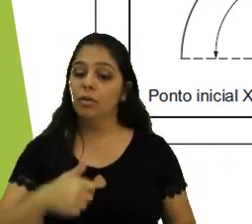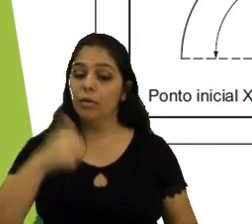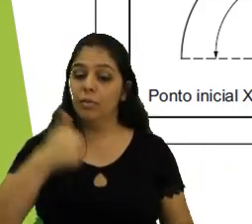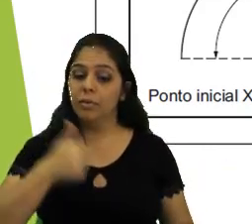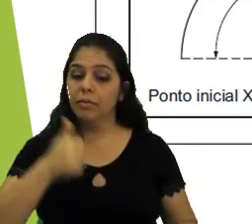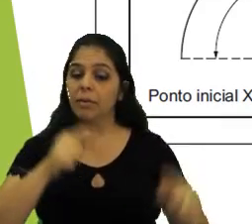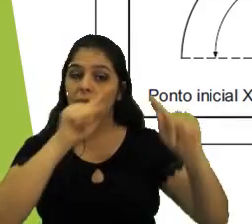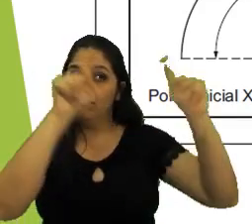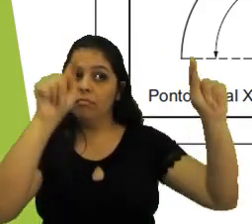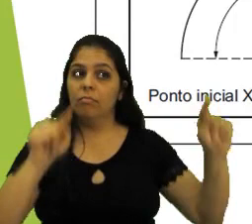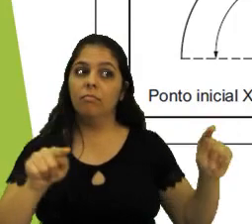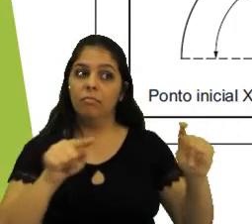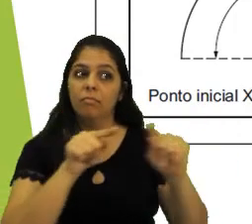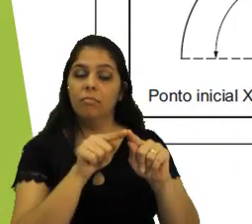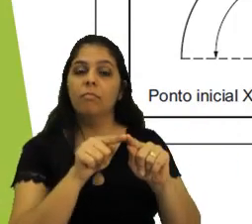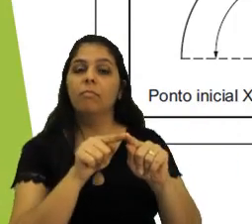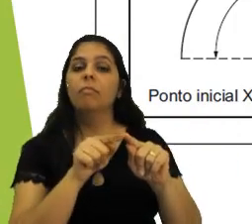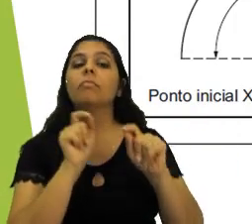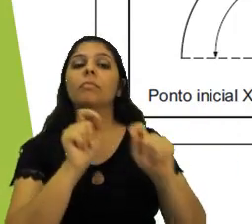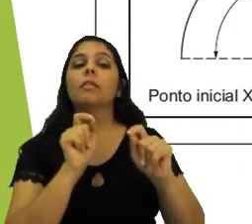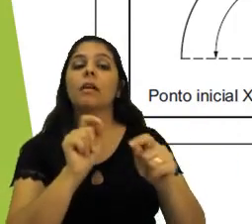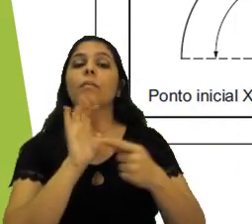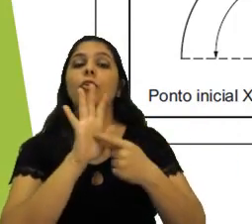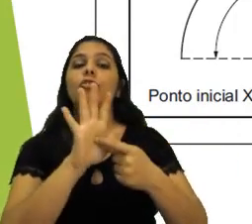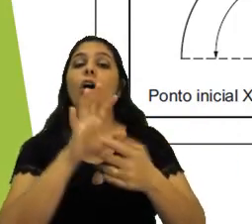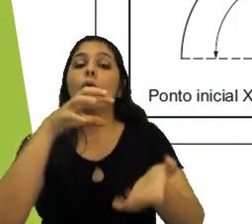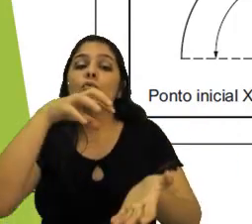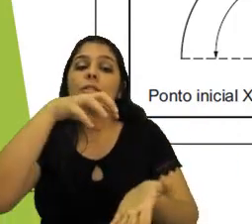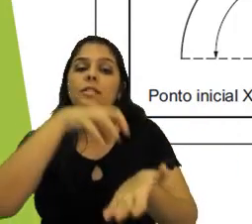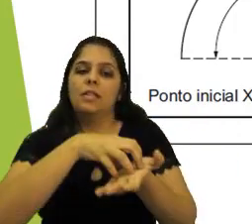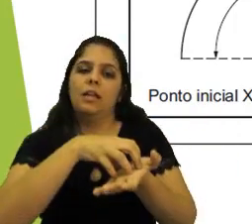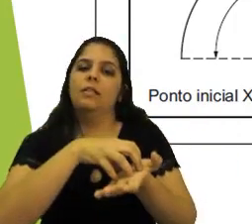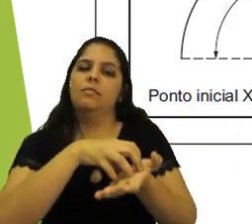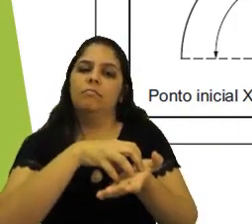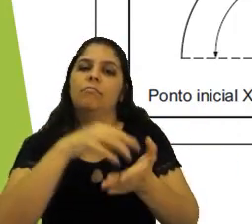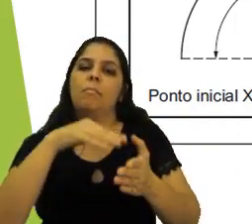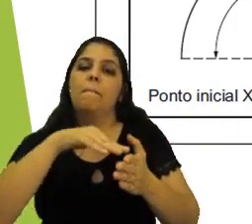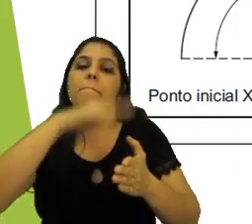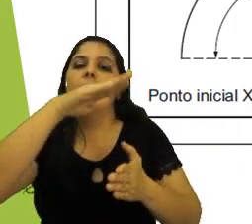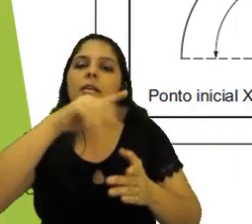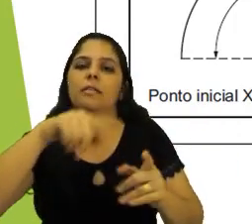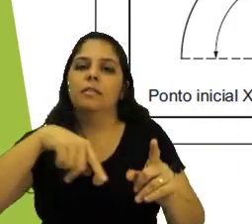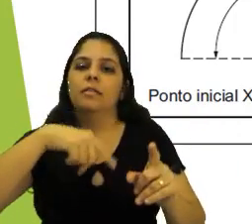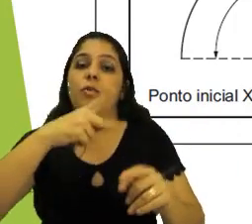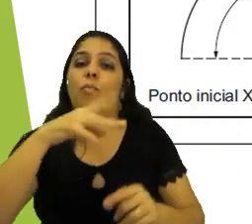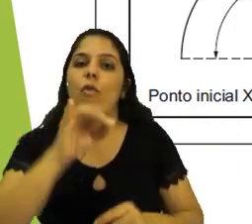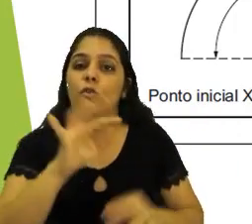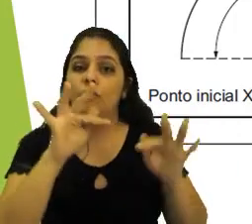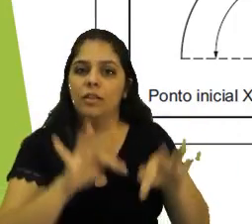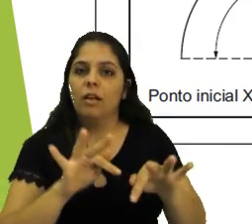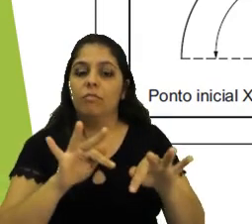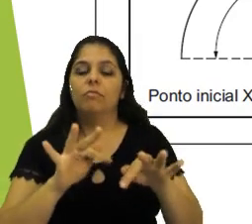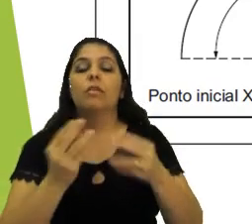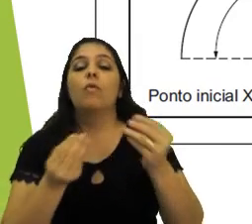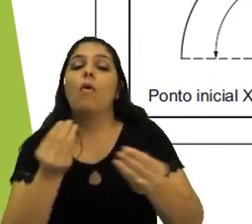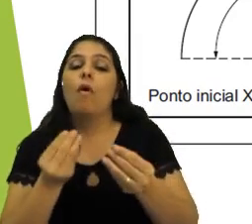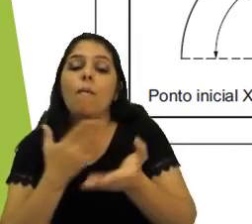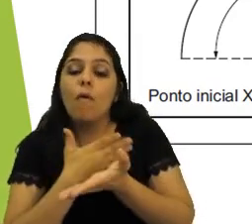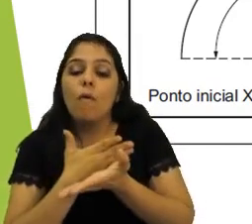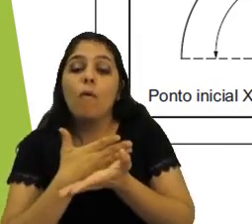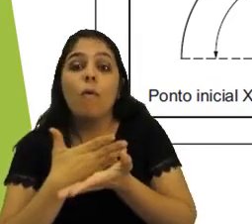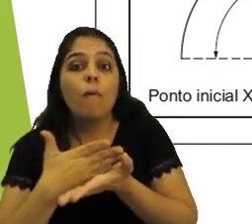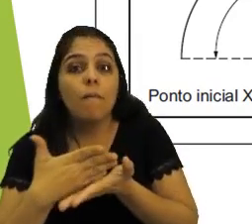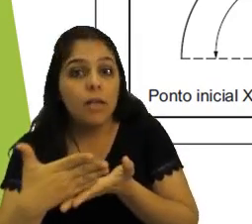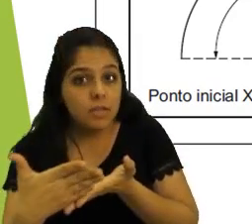É a indicação do centro, né? Mais o ponto final. Ou seja, o início do ponto da onde ele vai começar